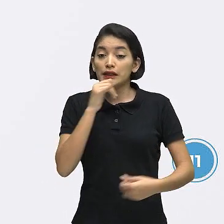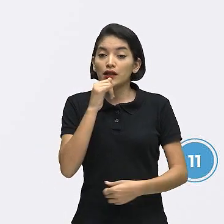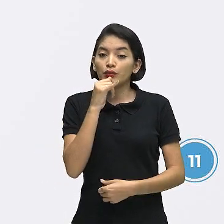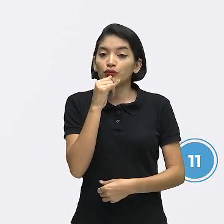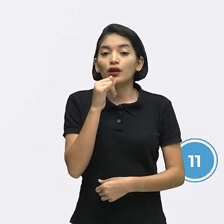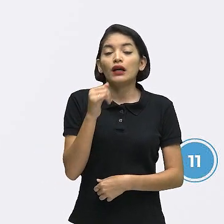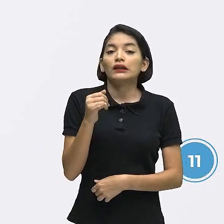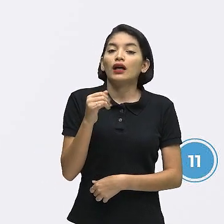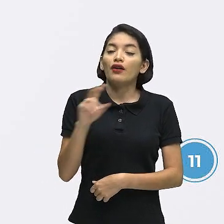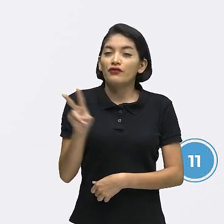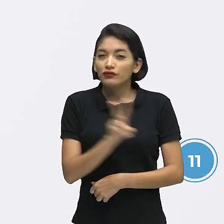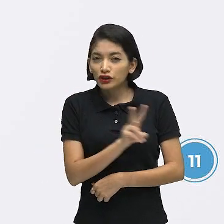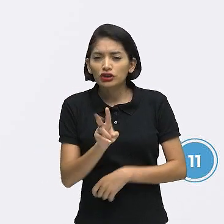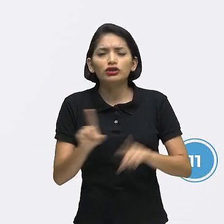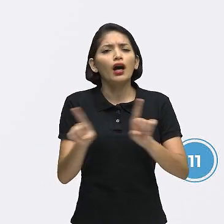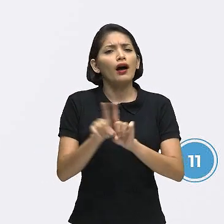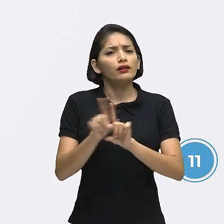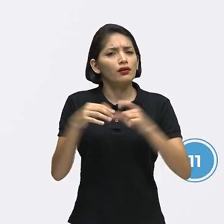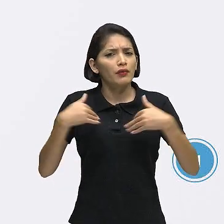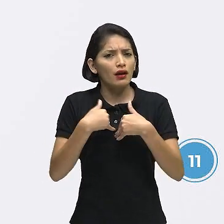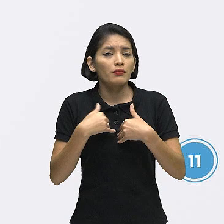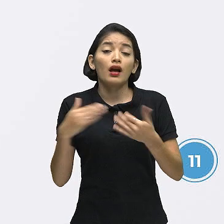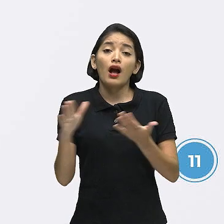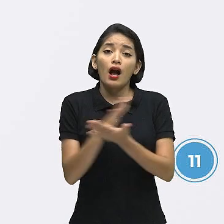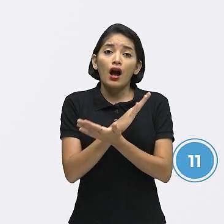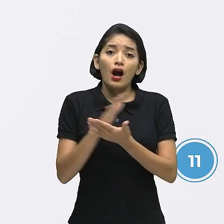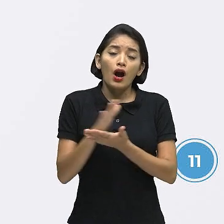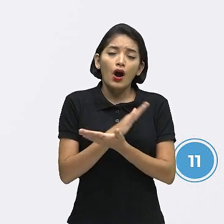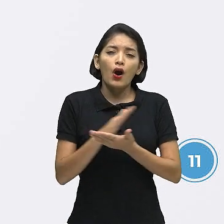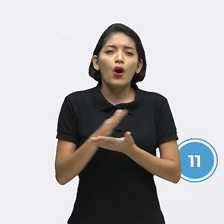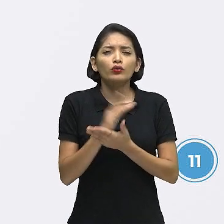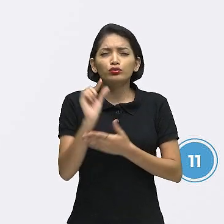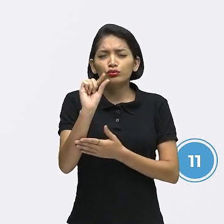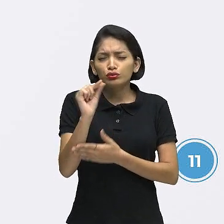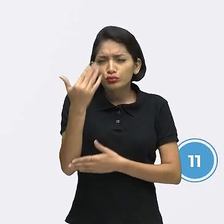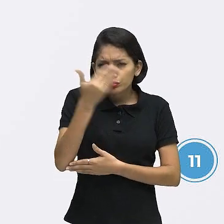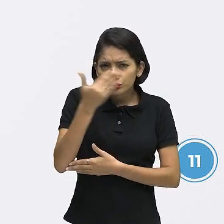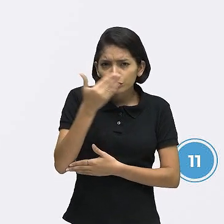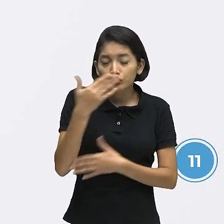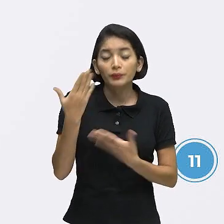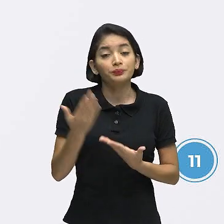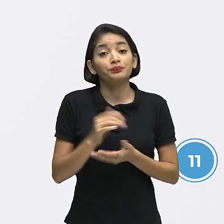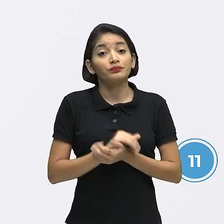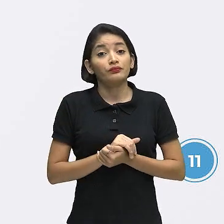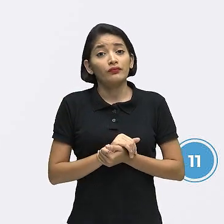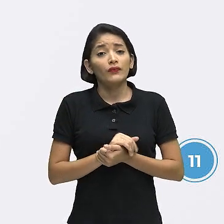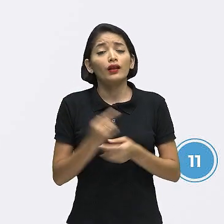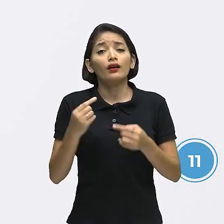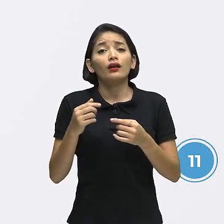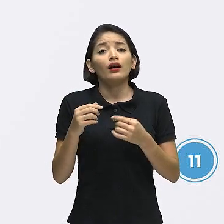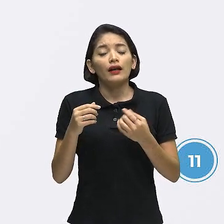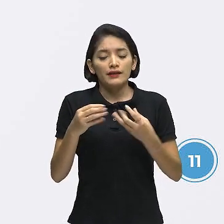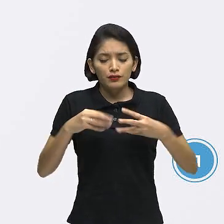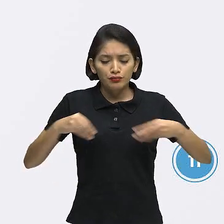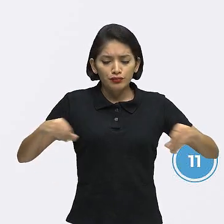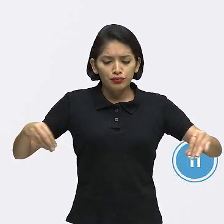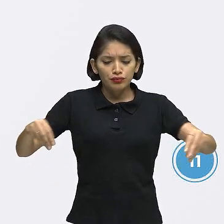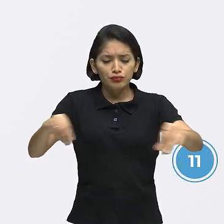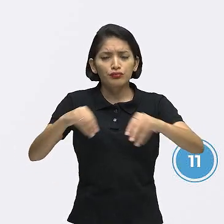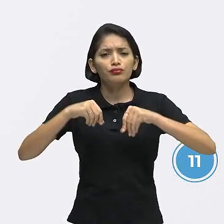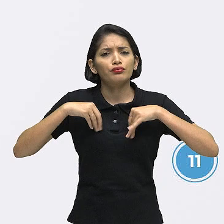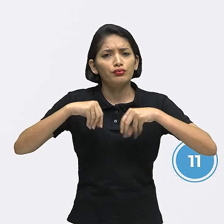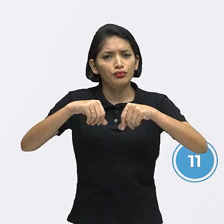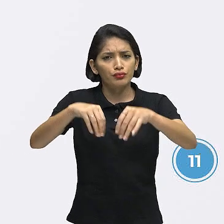vegetais, de animais, ações ali de alguns micro-organismos. E aí eles fazem com que esse solo fique fértil, né? Quando a gente fala de